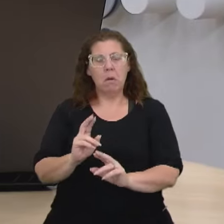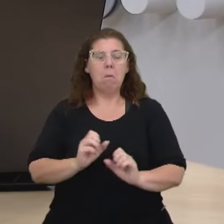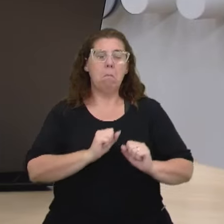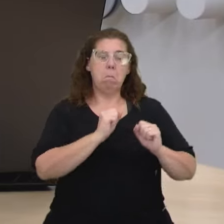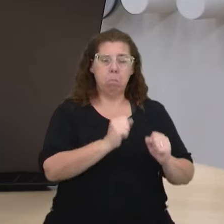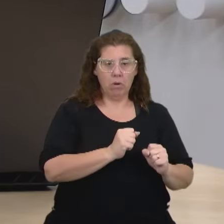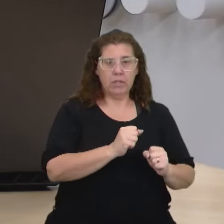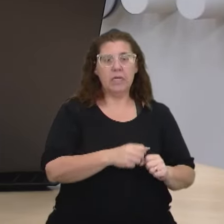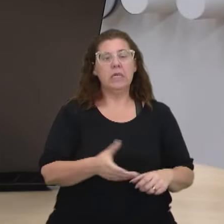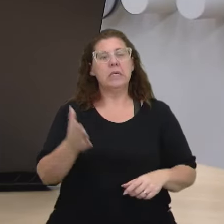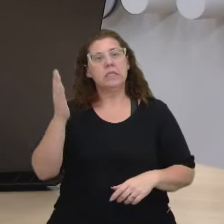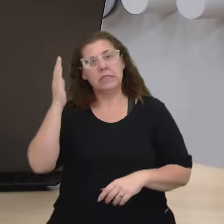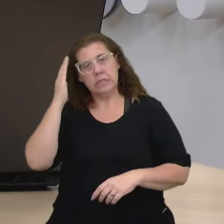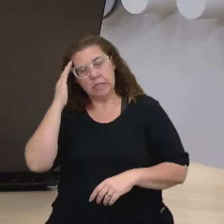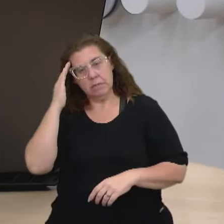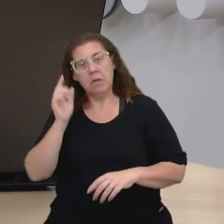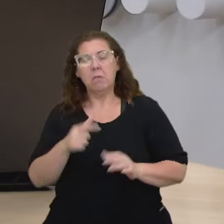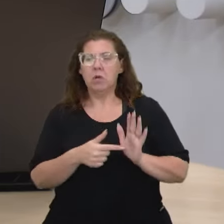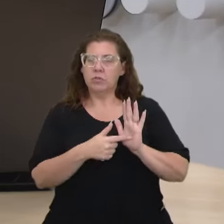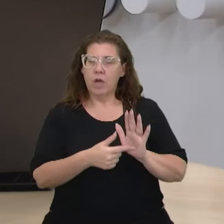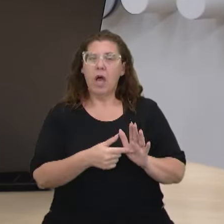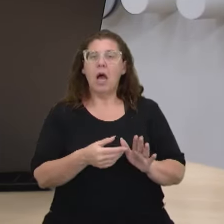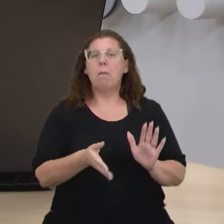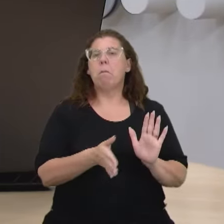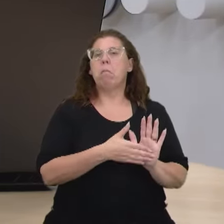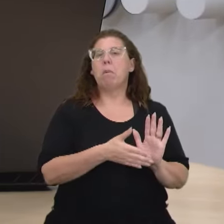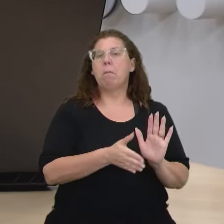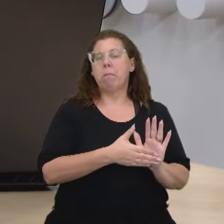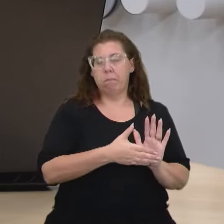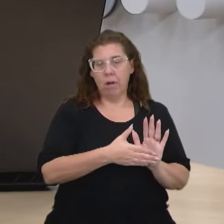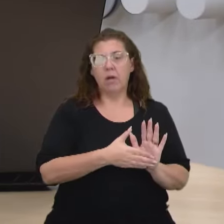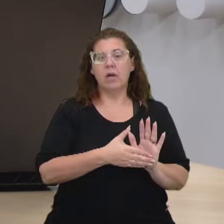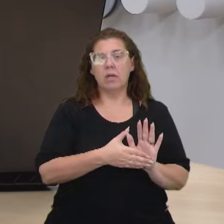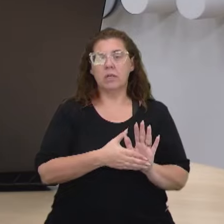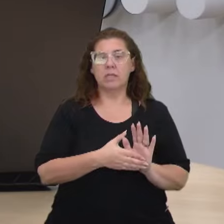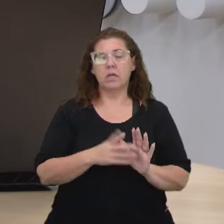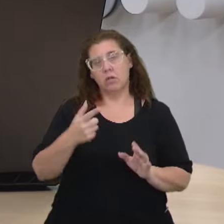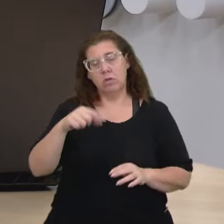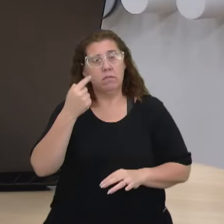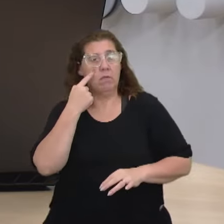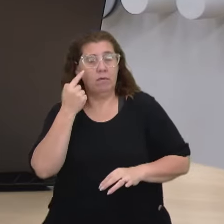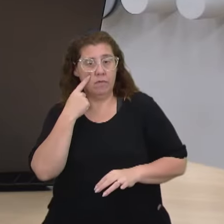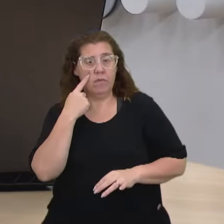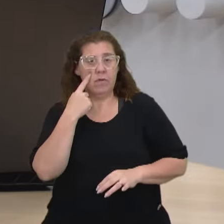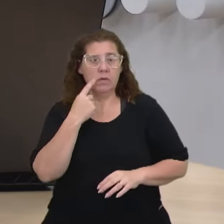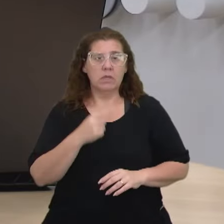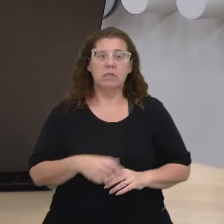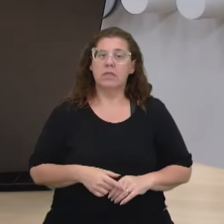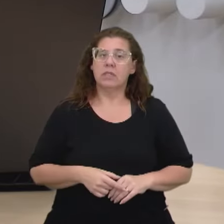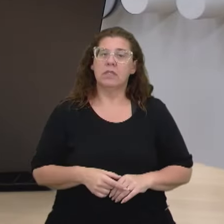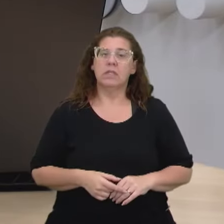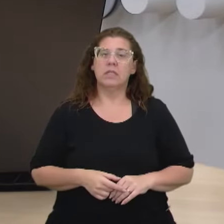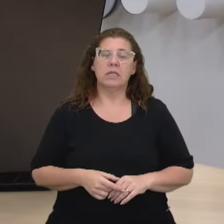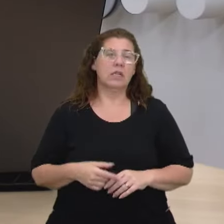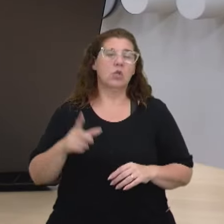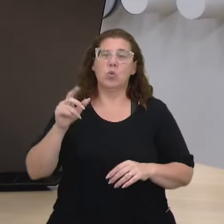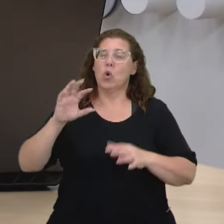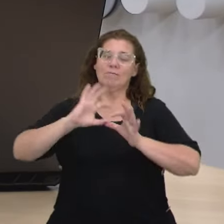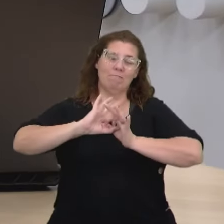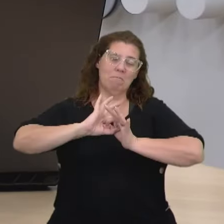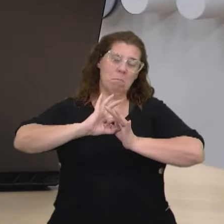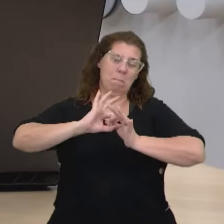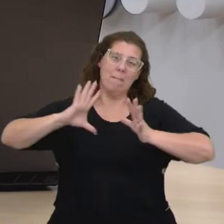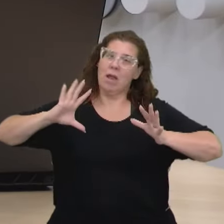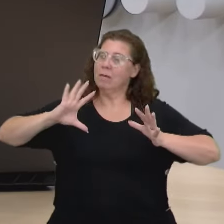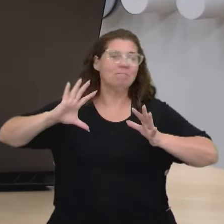pode apelar para essa proposta aí do Jeremy Bentham, do panóptico, que a gente vai ver que eles são absolutamente inseparáveis.